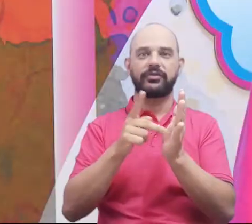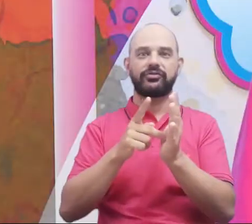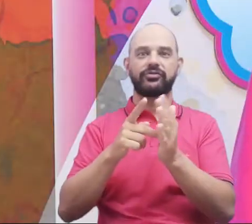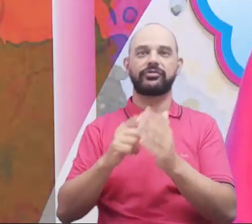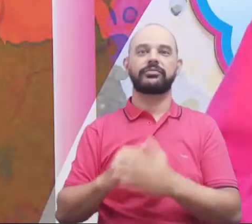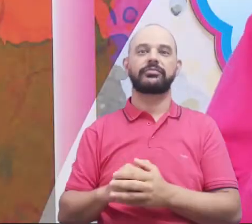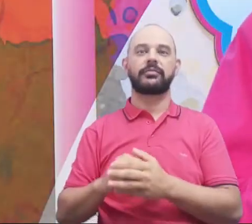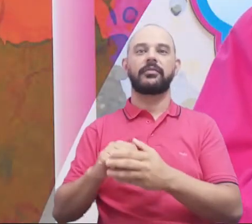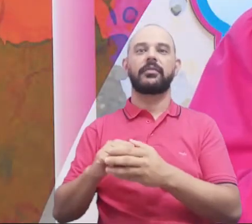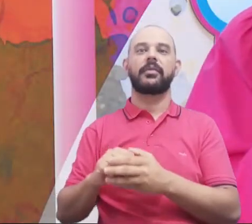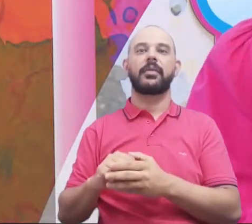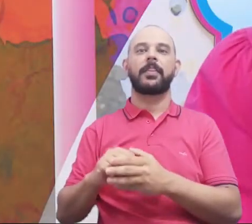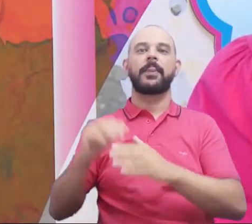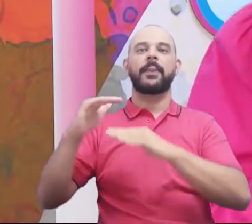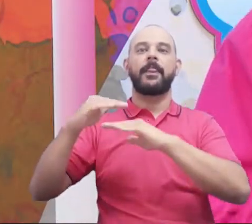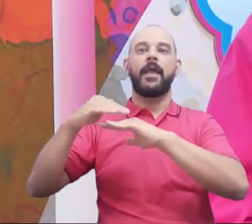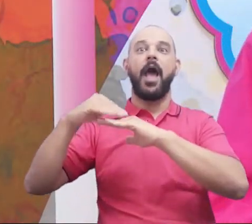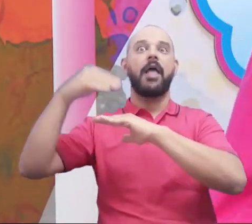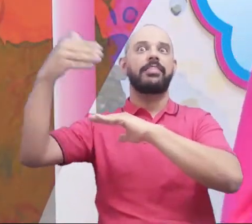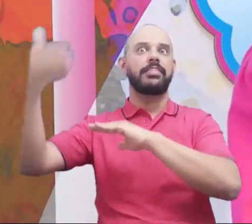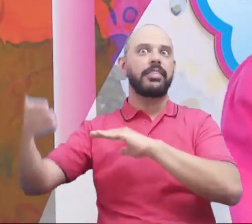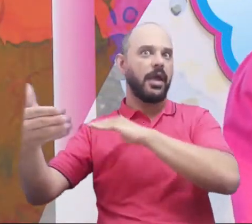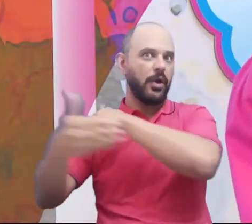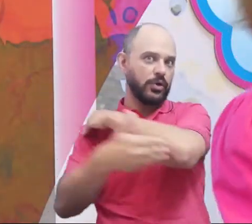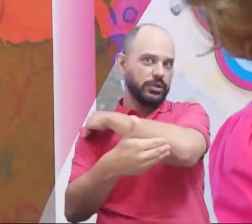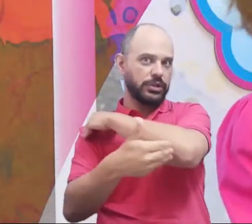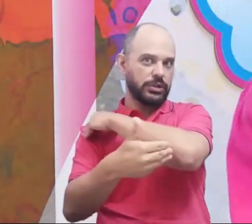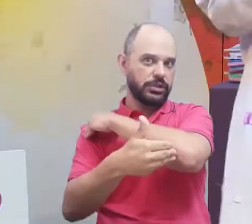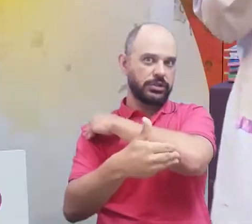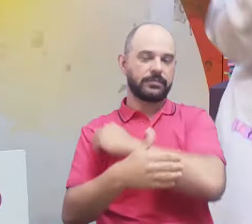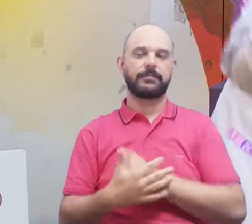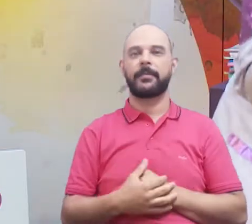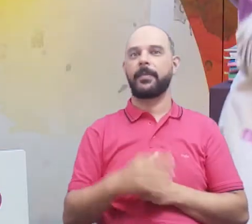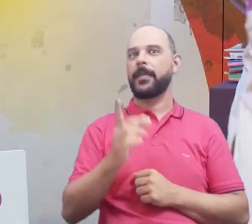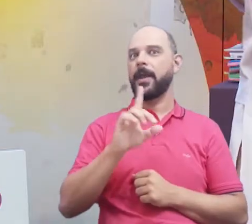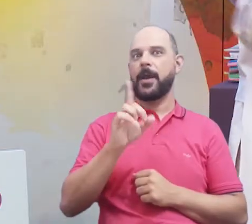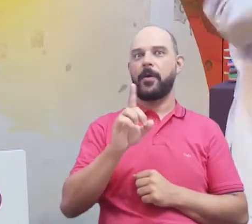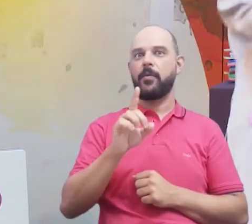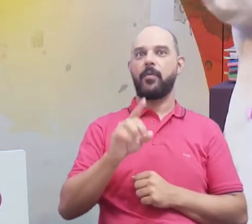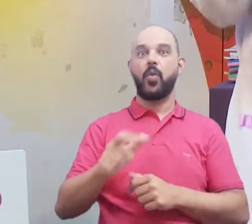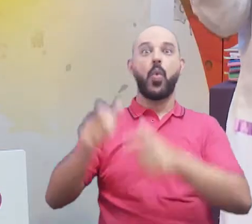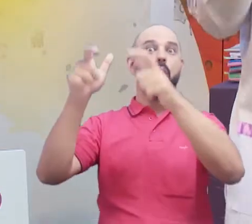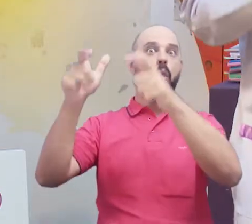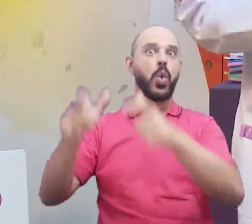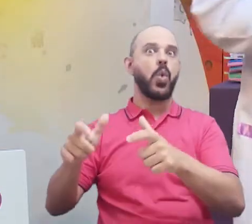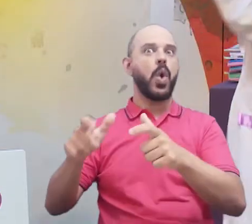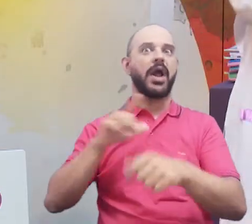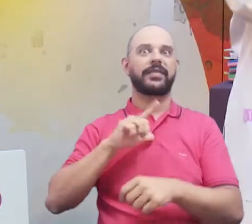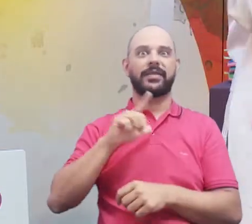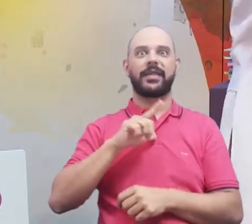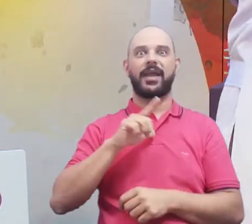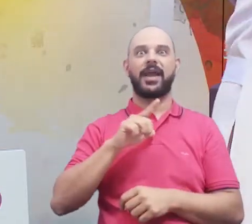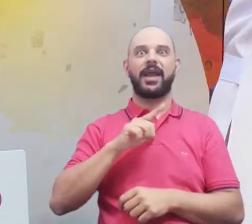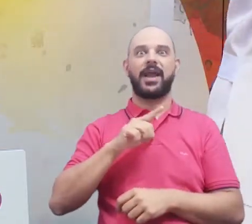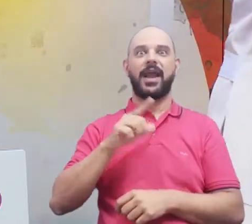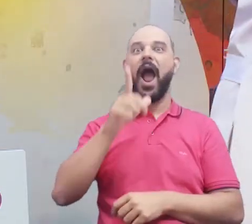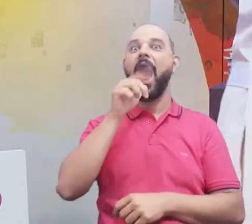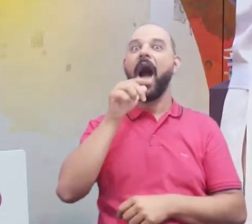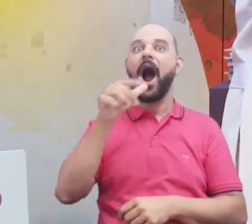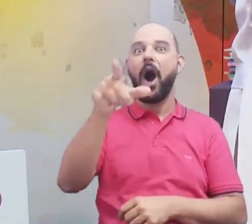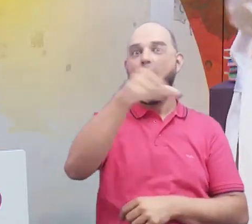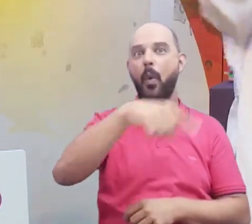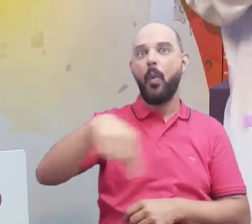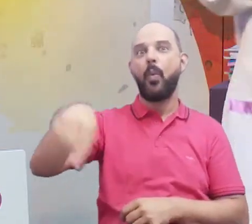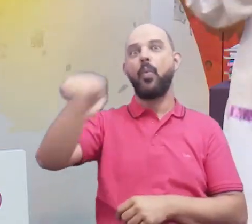mesmo. Atrás da outra, da outra, da outra esquina? Não, Glaucia, eu vim da terra onde tem um montão